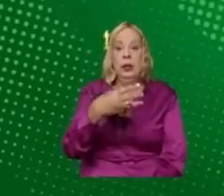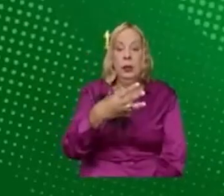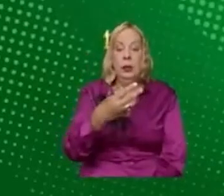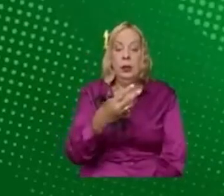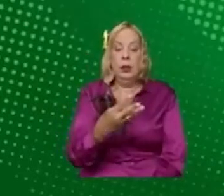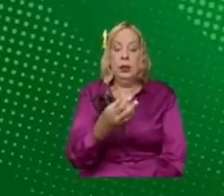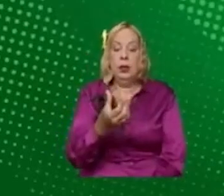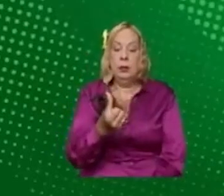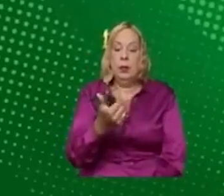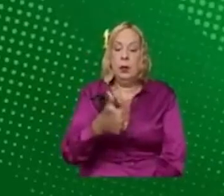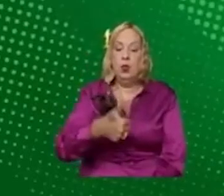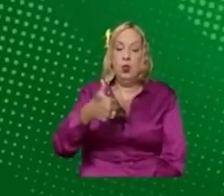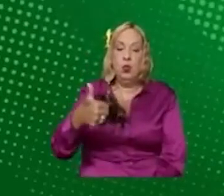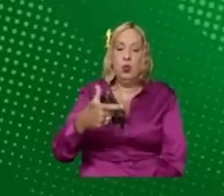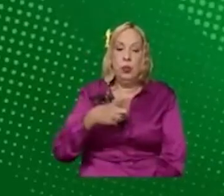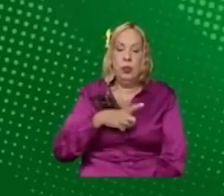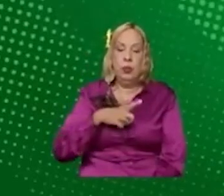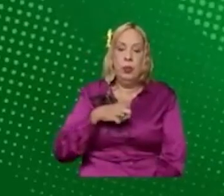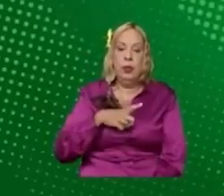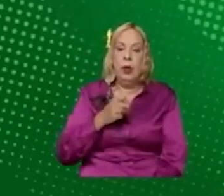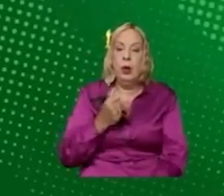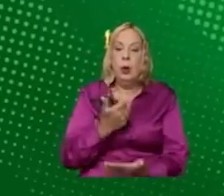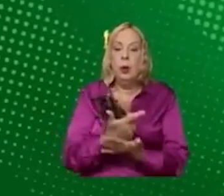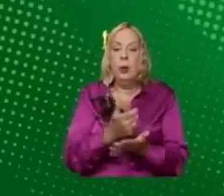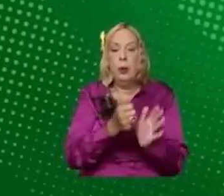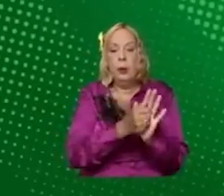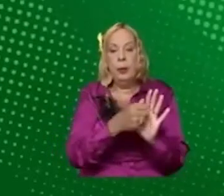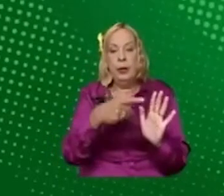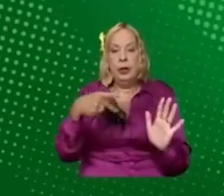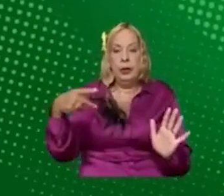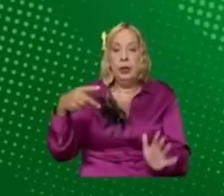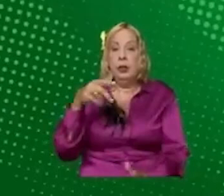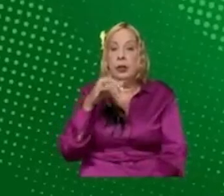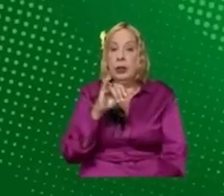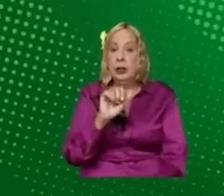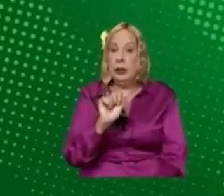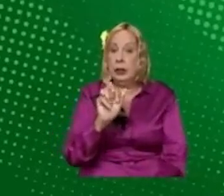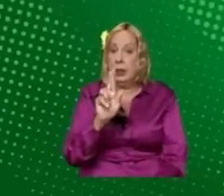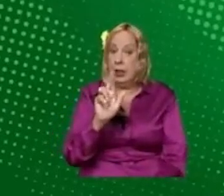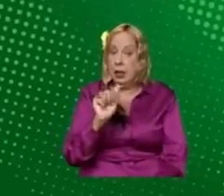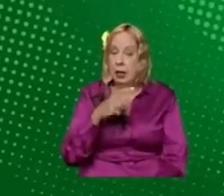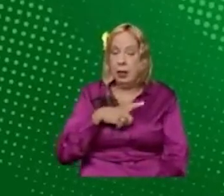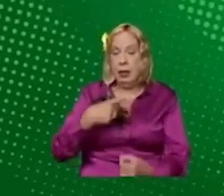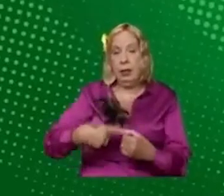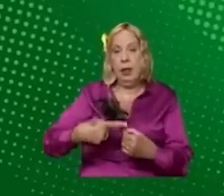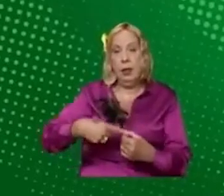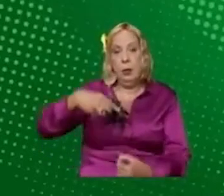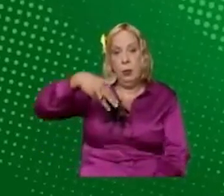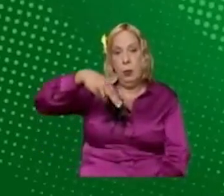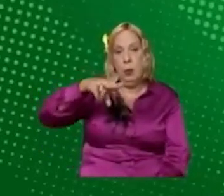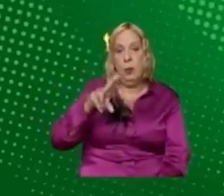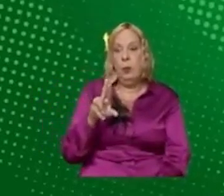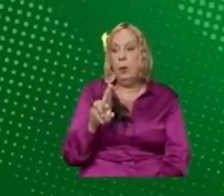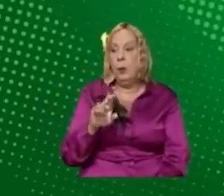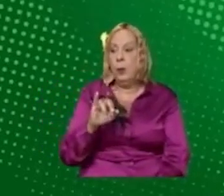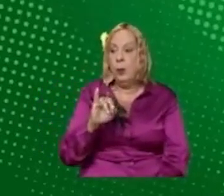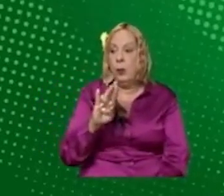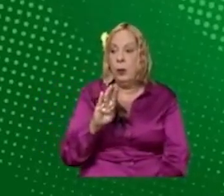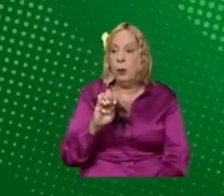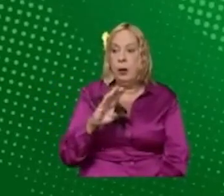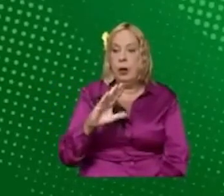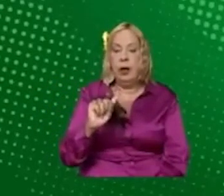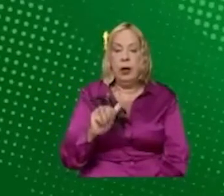743611, Yara. Ela adquiriu pelo aplicativo, é de Muribeca, R$500 para você. Parabéns,